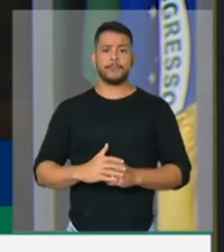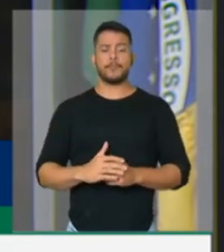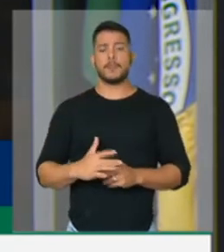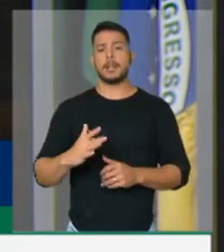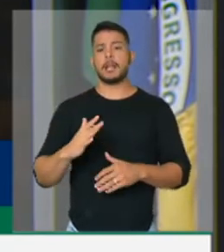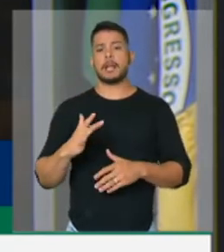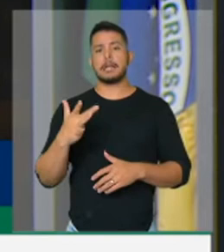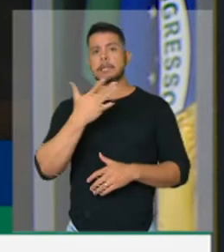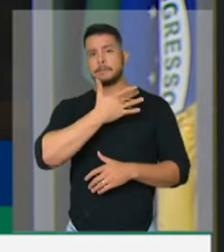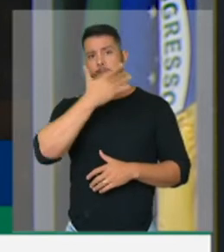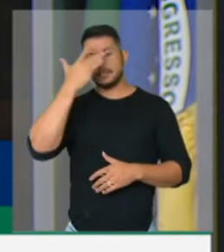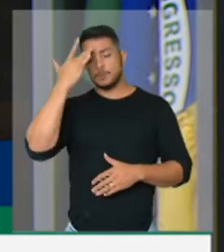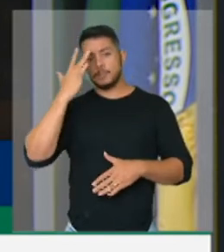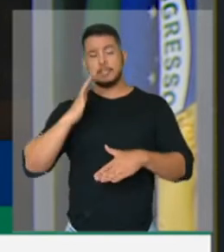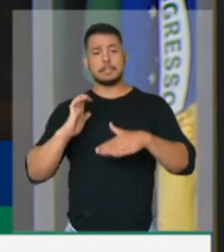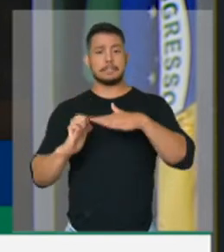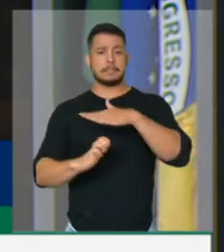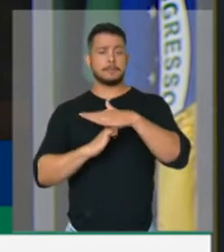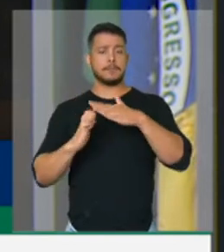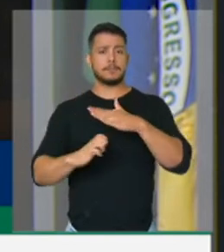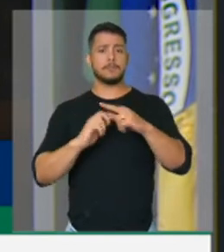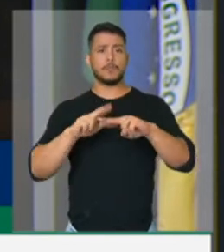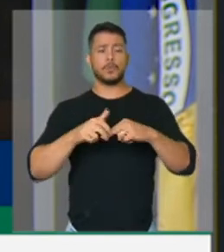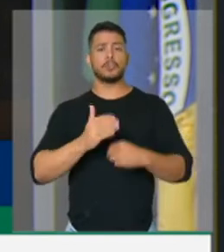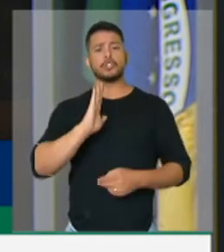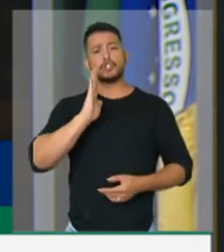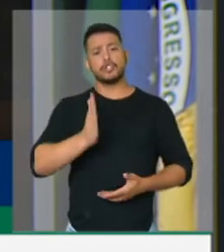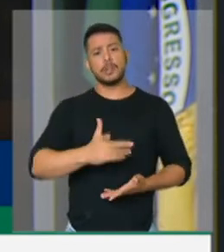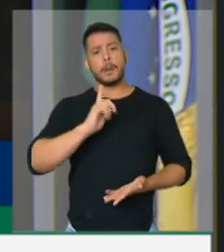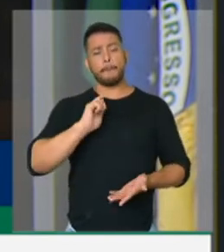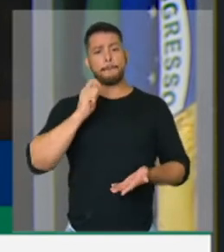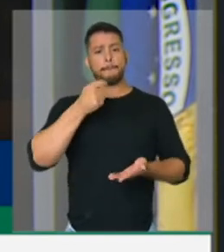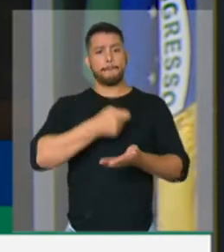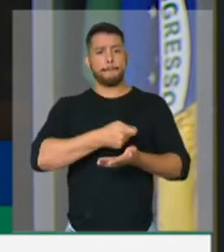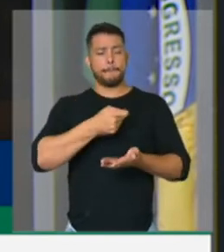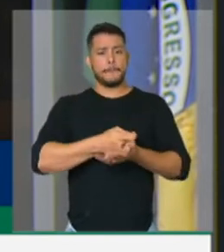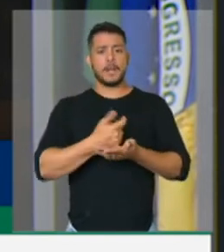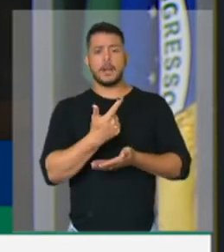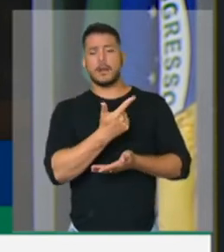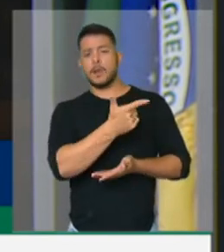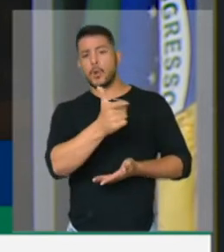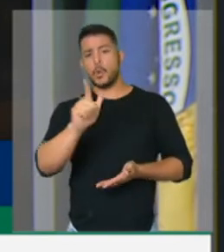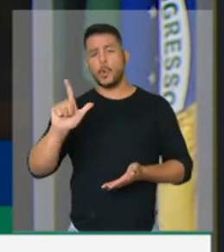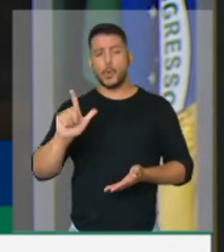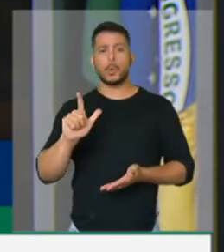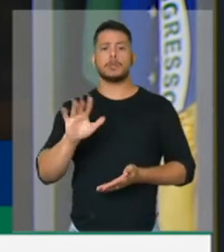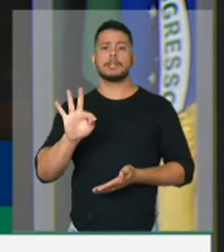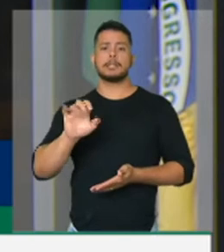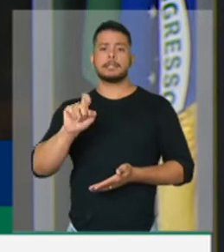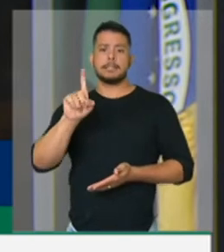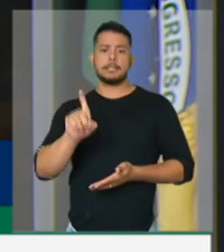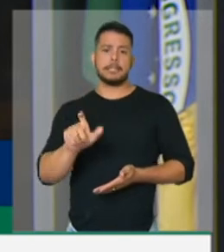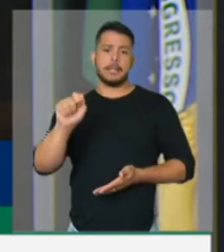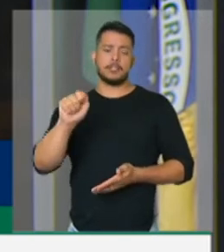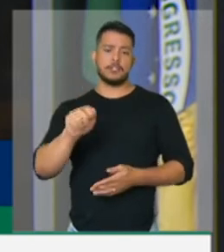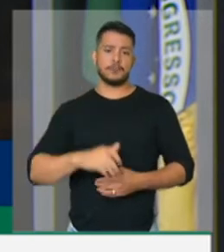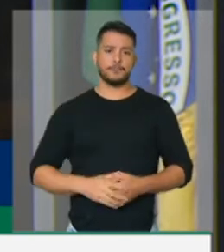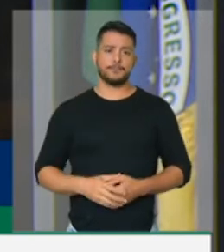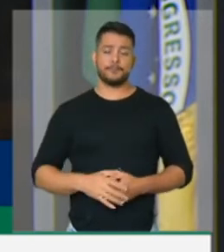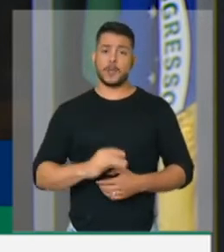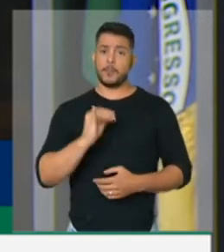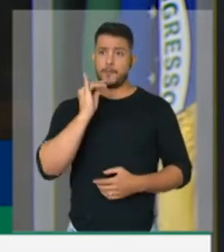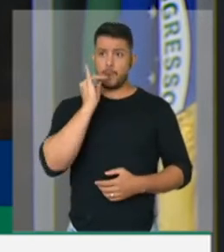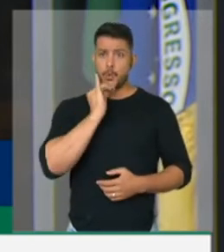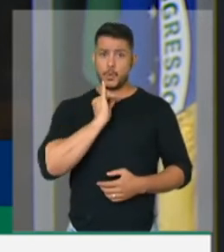empreendedores que já pagam seus tributos por meio das taxações de suas empresas. Por exemplo,